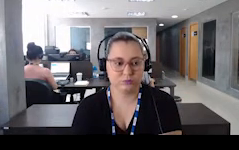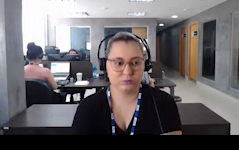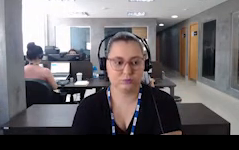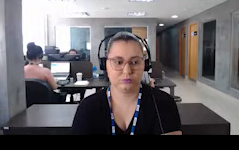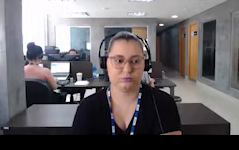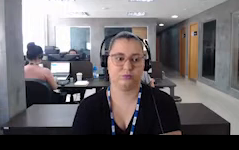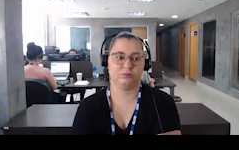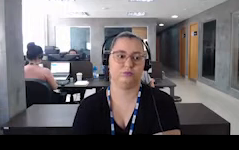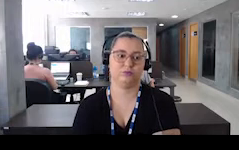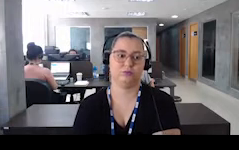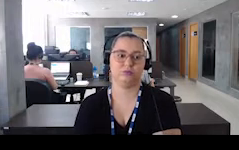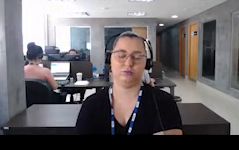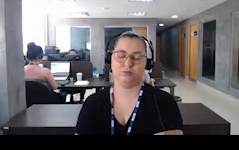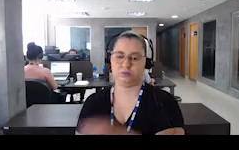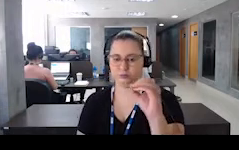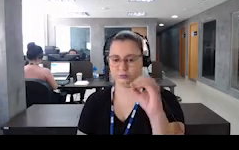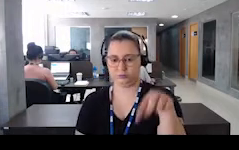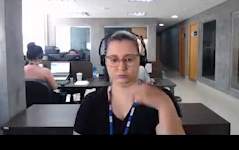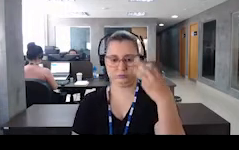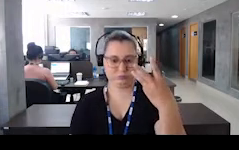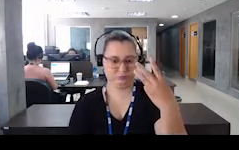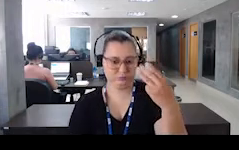desafio 4. R1 e R2,